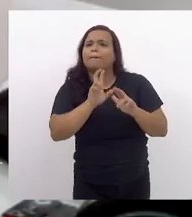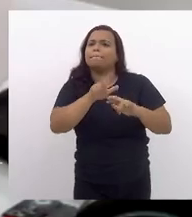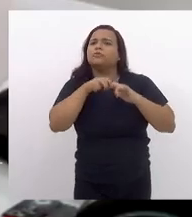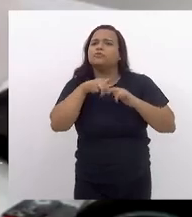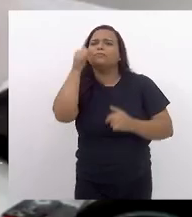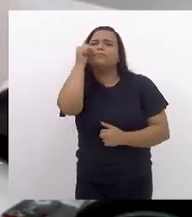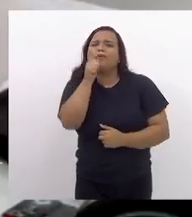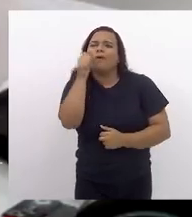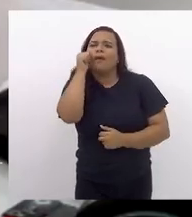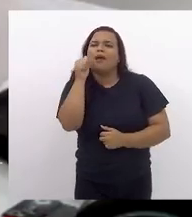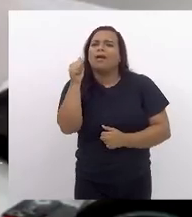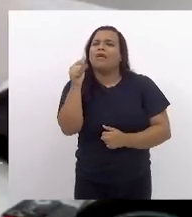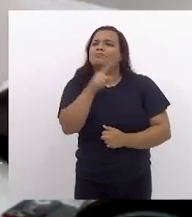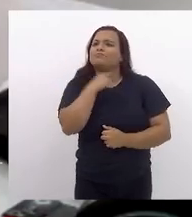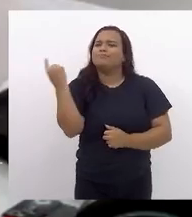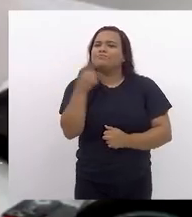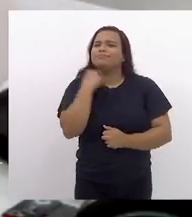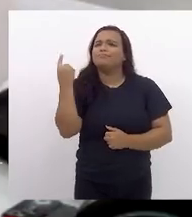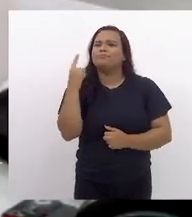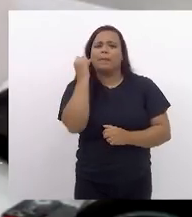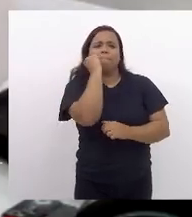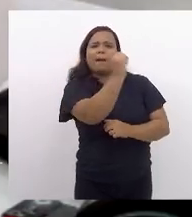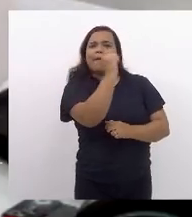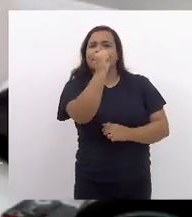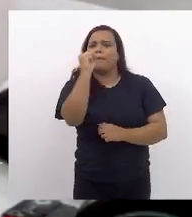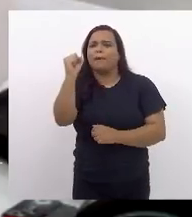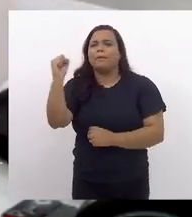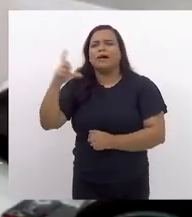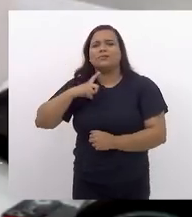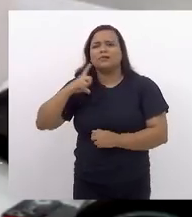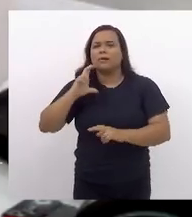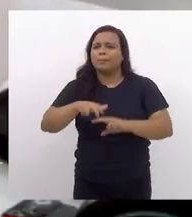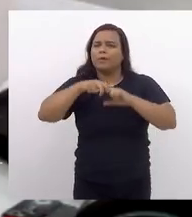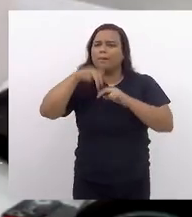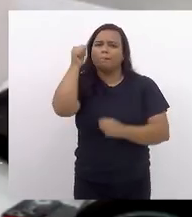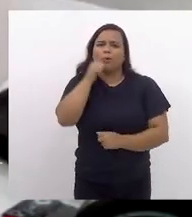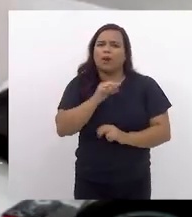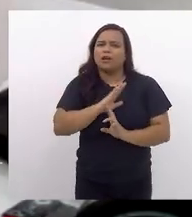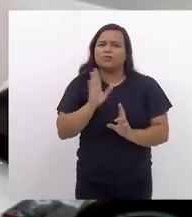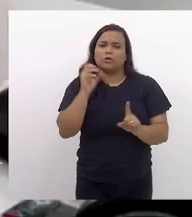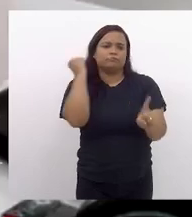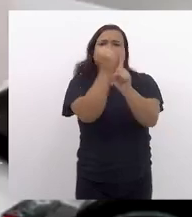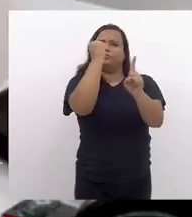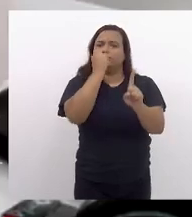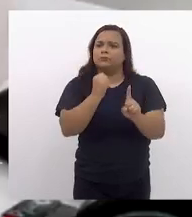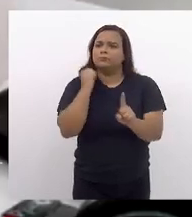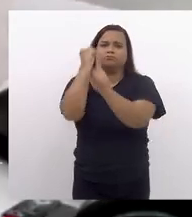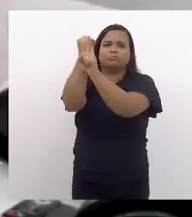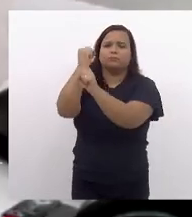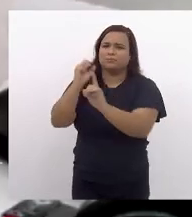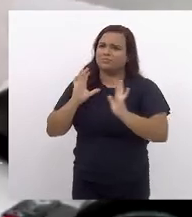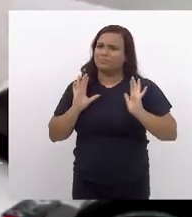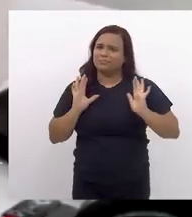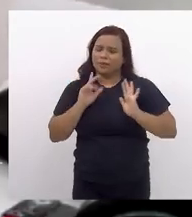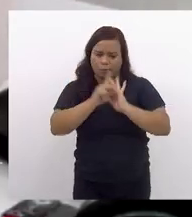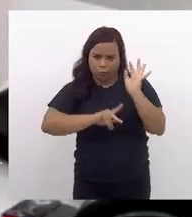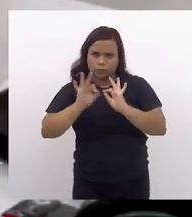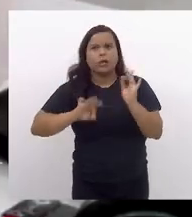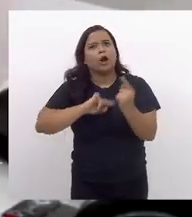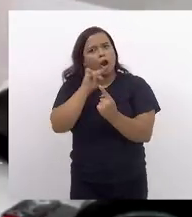sendo assassinadas só por ser mulheres. Então, o projeto tem esse